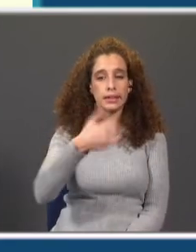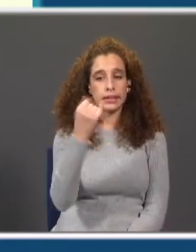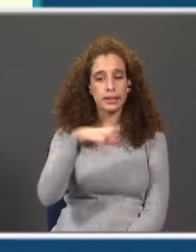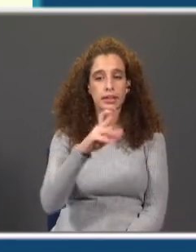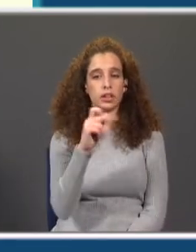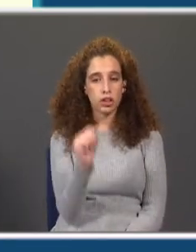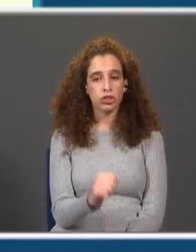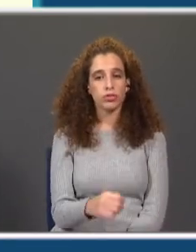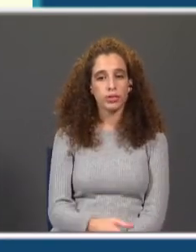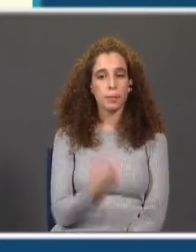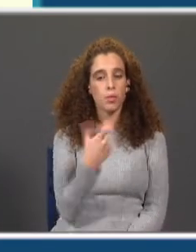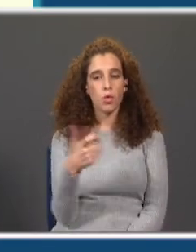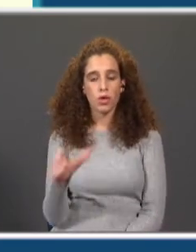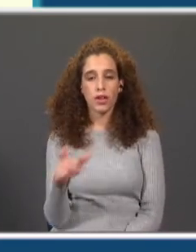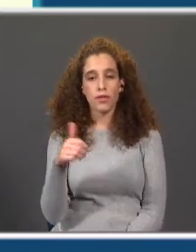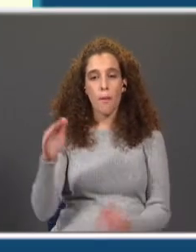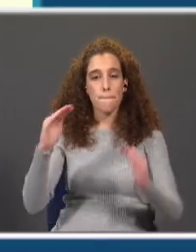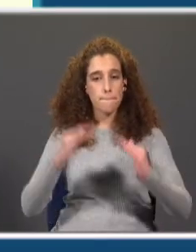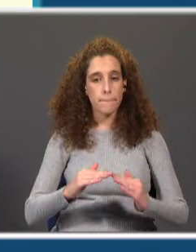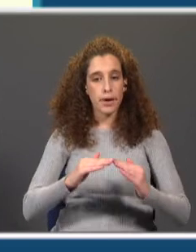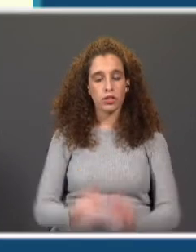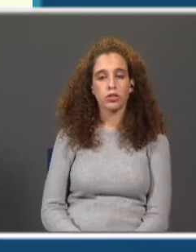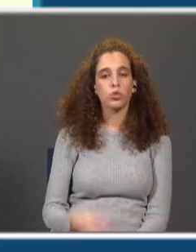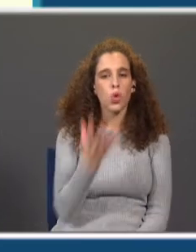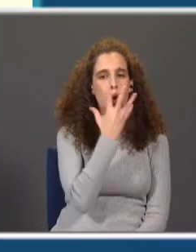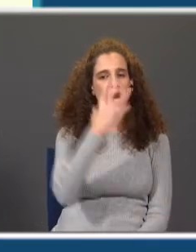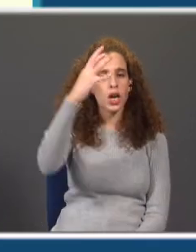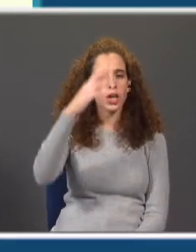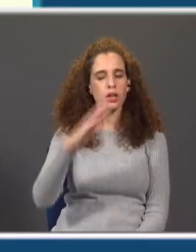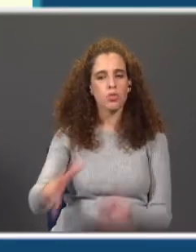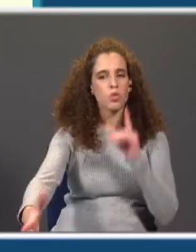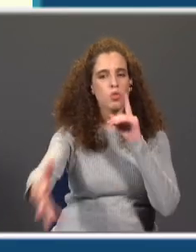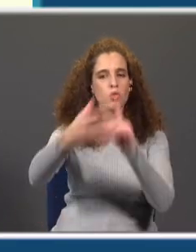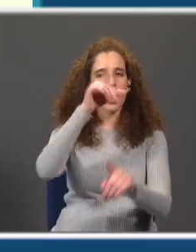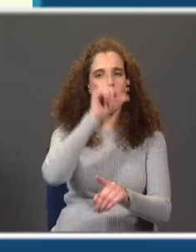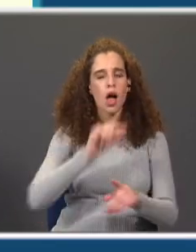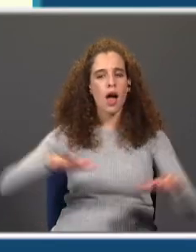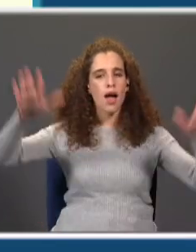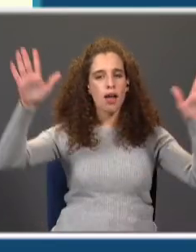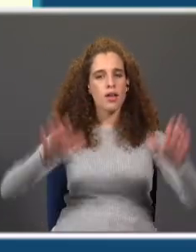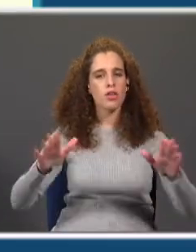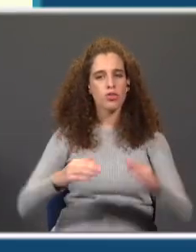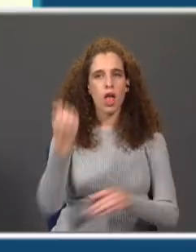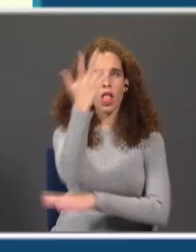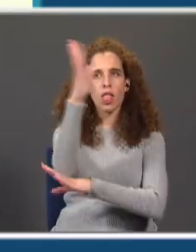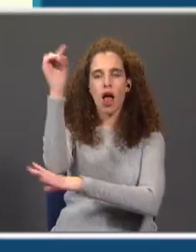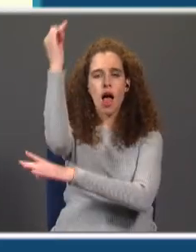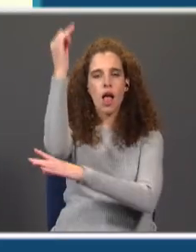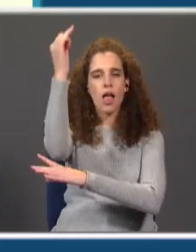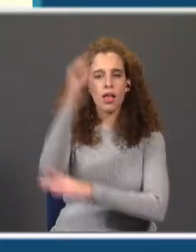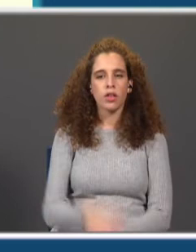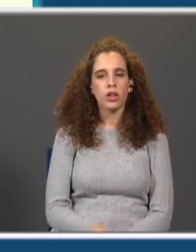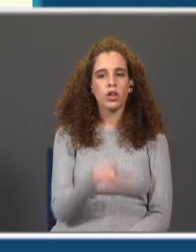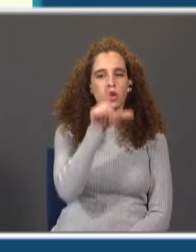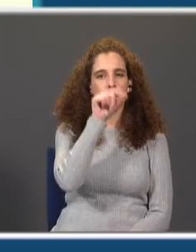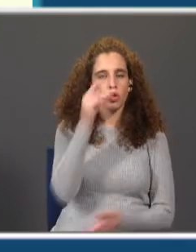adjetivo Baixas. Temos outro, um grito que alcançava as cegonhas no cume das árvores mais altas e afogava os pavões no lago sob